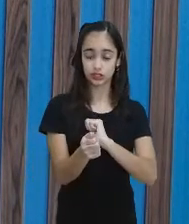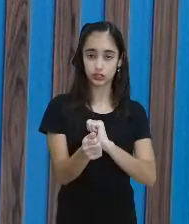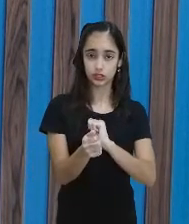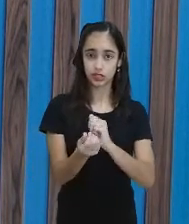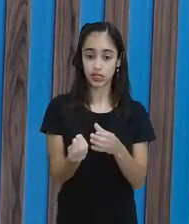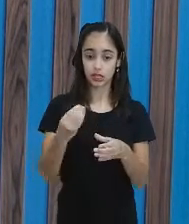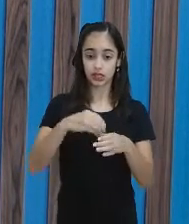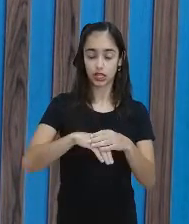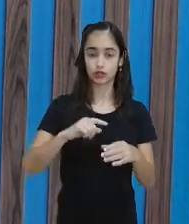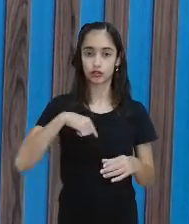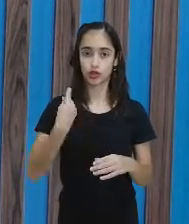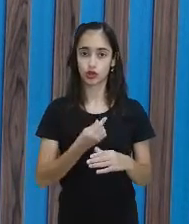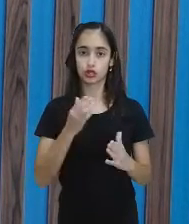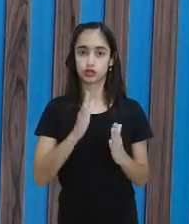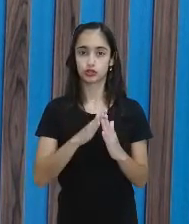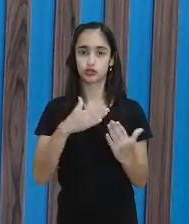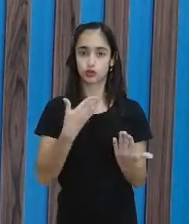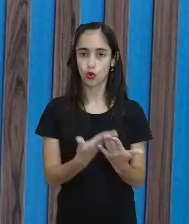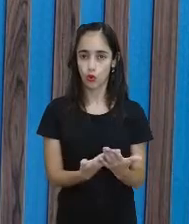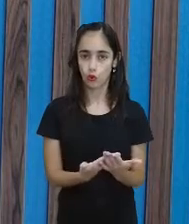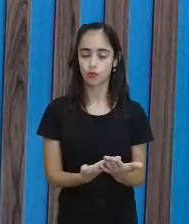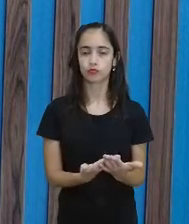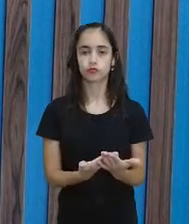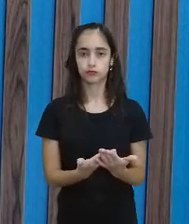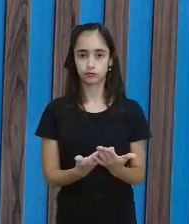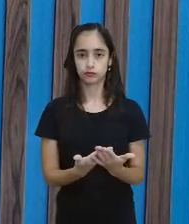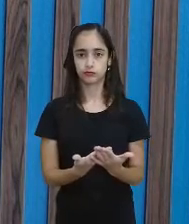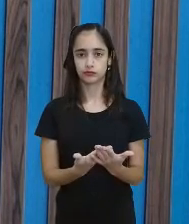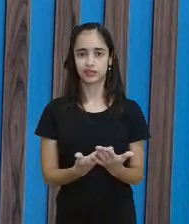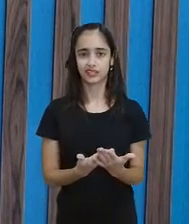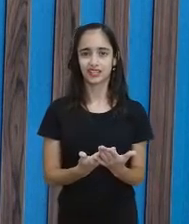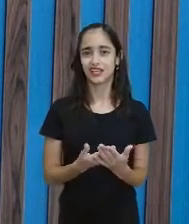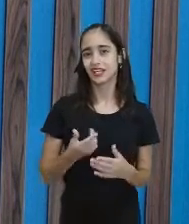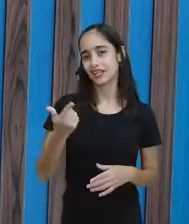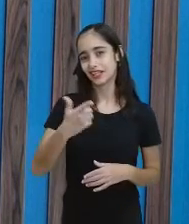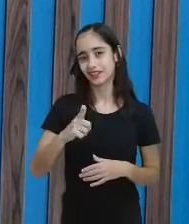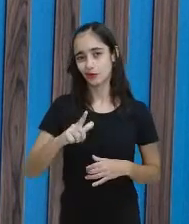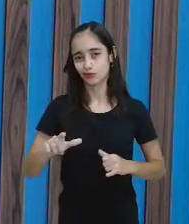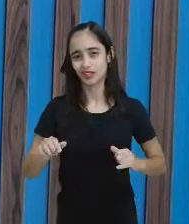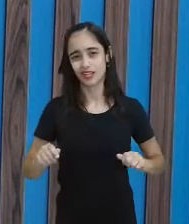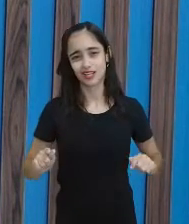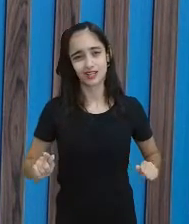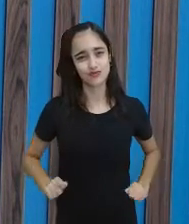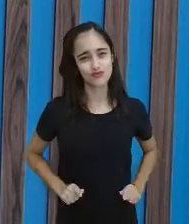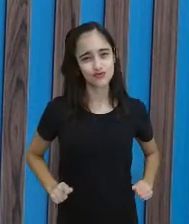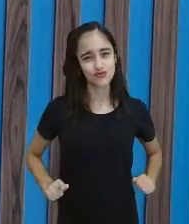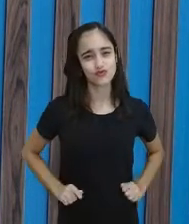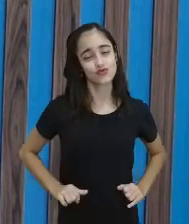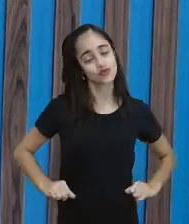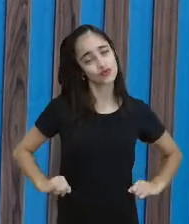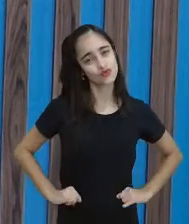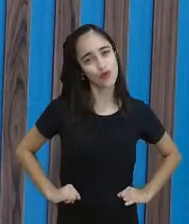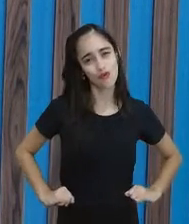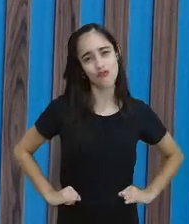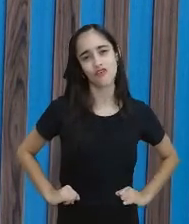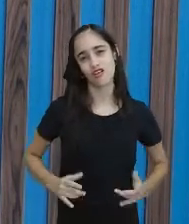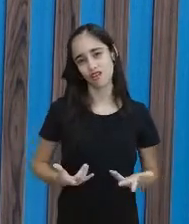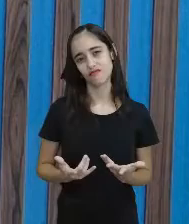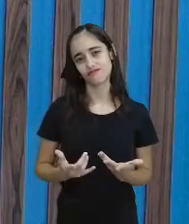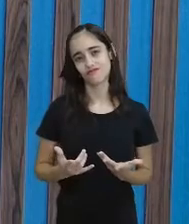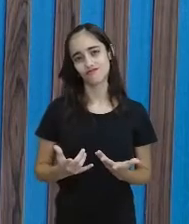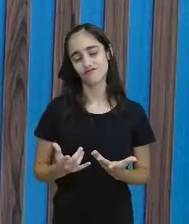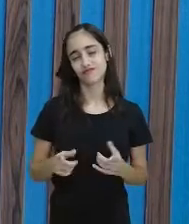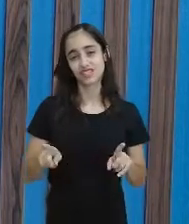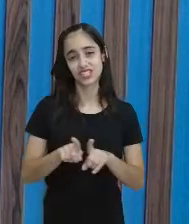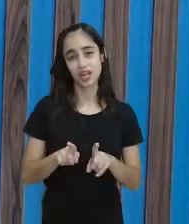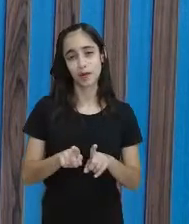das nossas escolas e, de repente, não sofrer tanto aí quando tem as Olimpíadas, os Mundiais, porque a gente fica só assim, né?